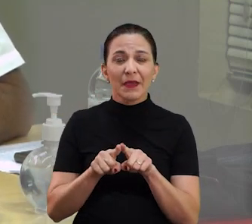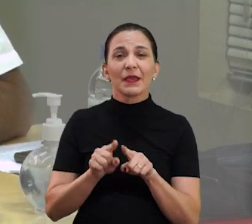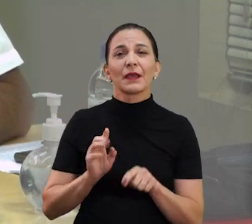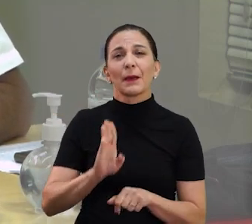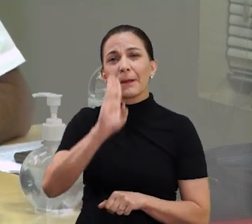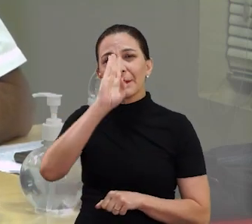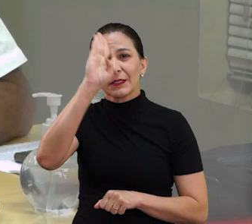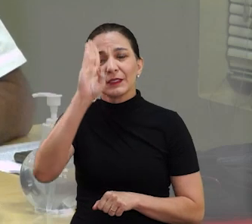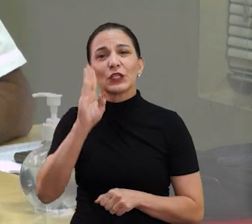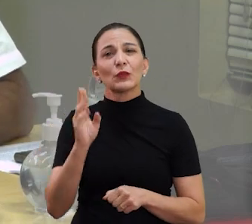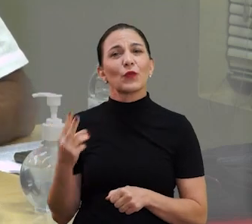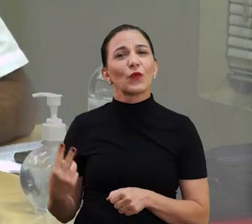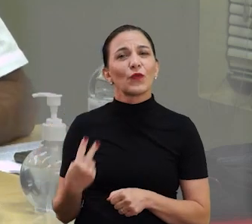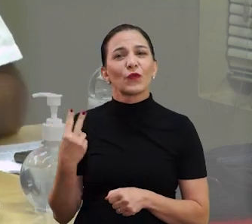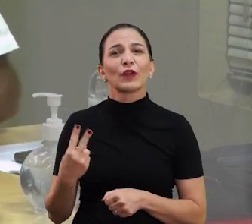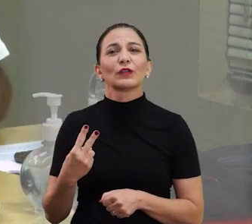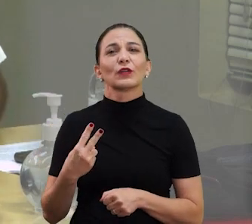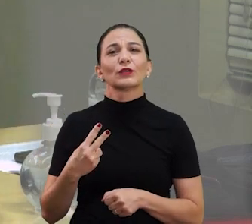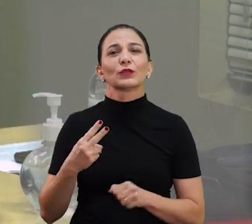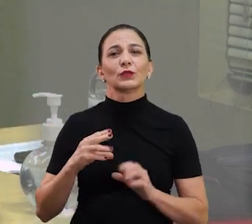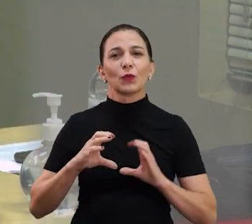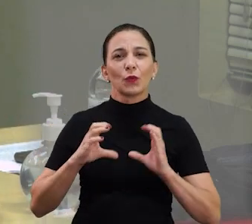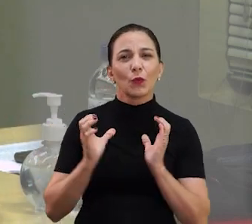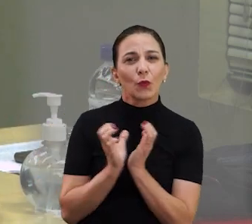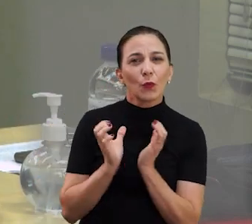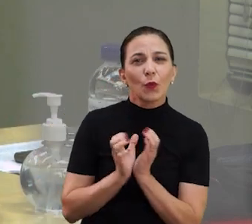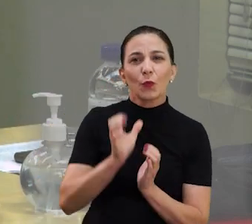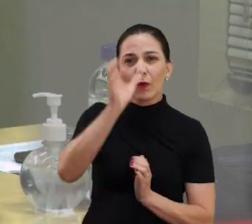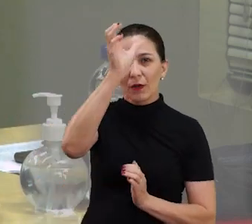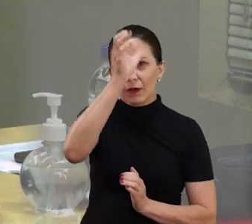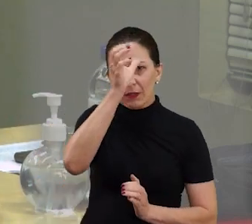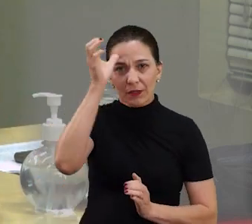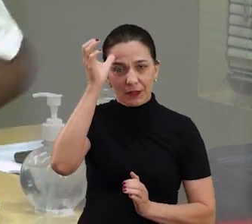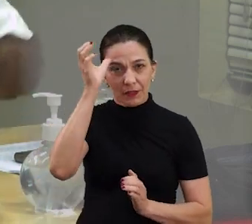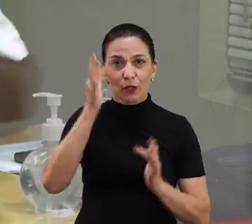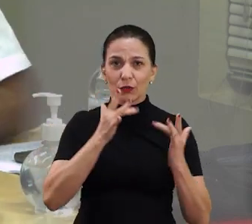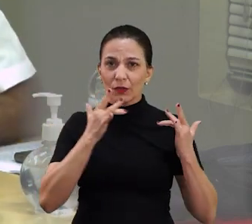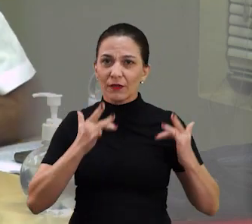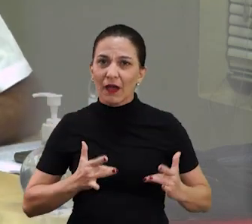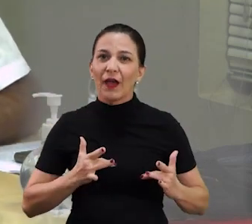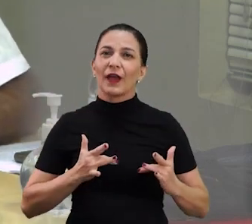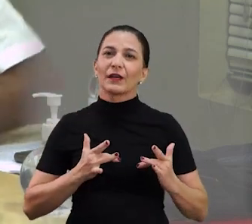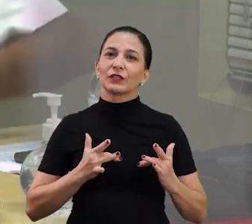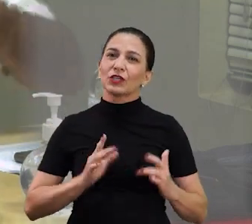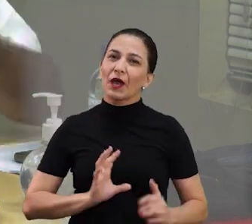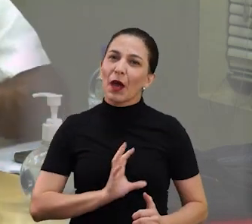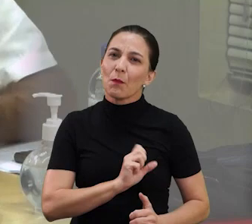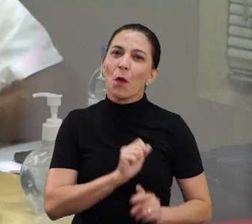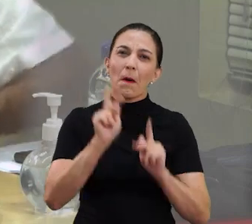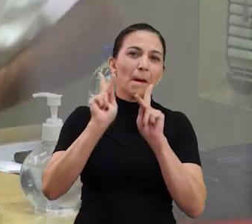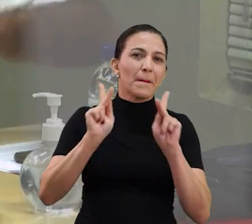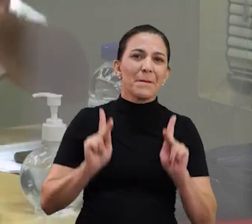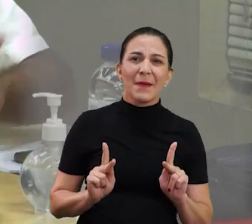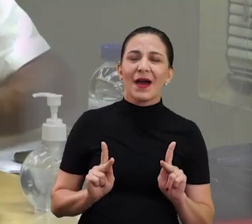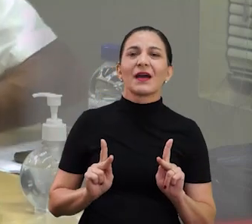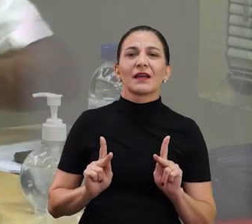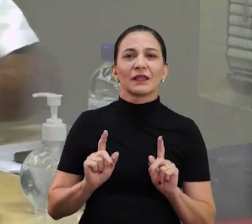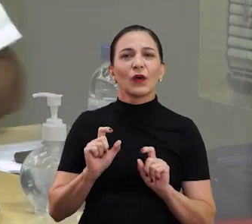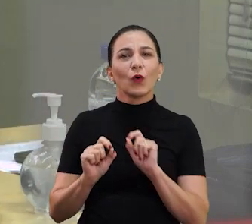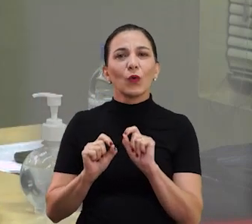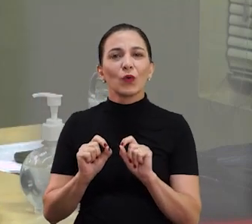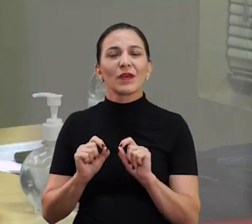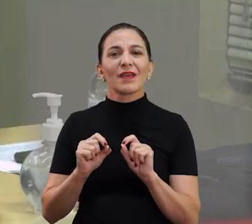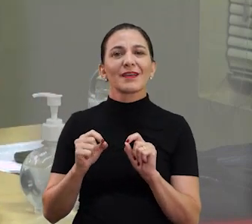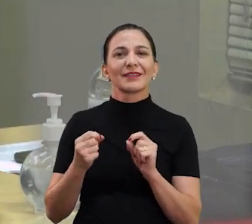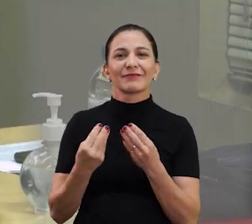resgatar aqueles princípios que que eram valorizados pelo cristianismo o princípio da Solidariedade o princípio do Amor o princípio da Paz